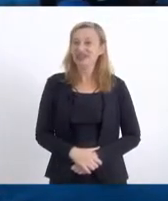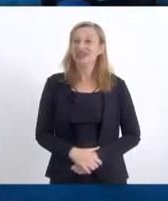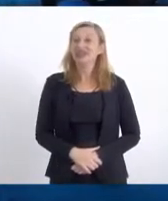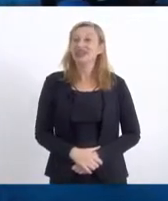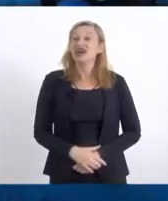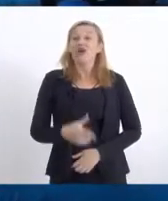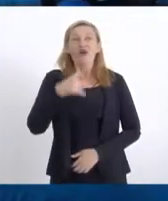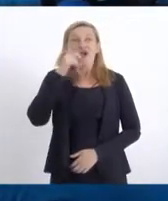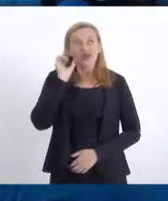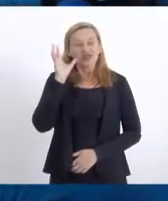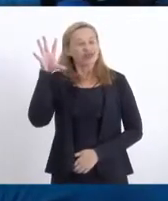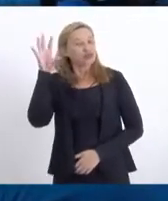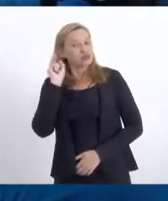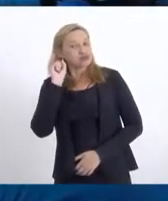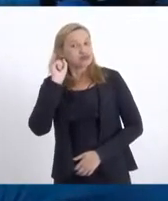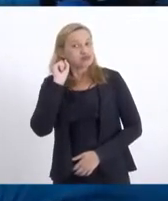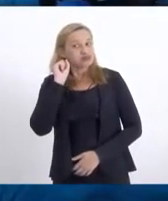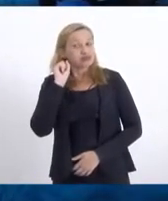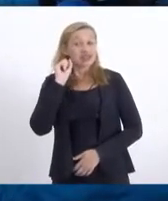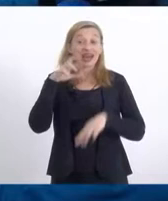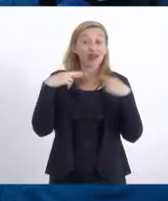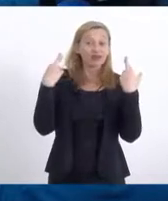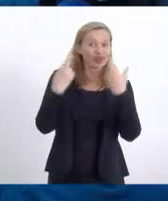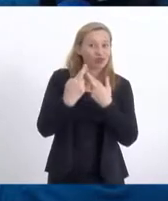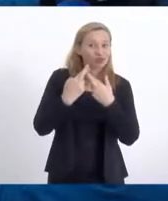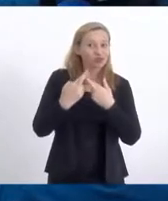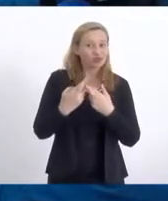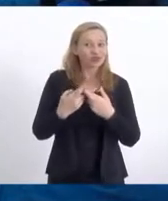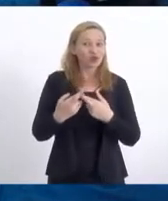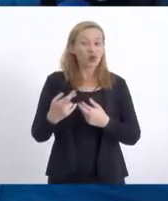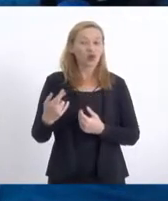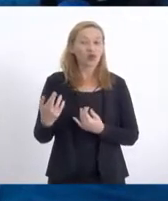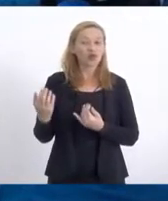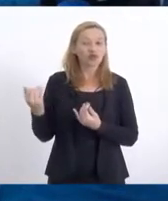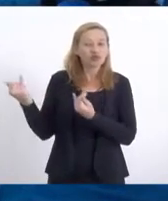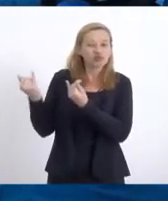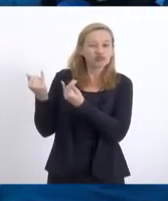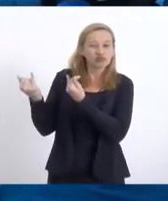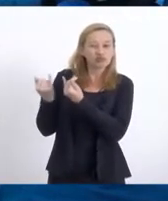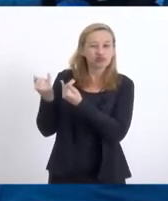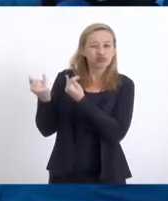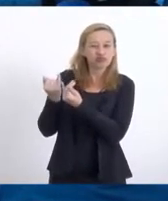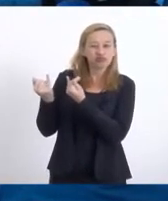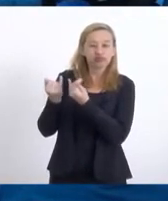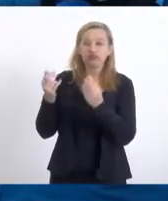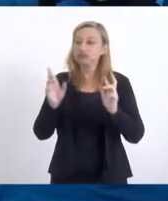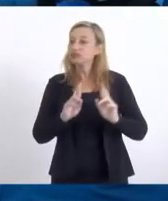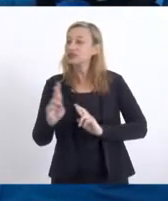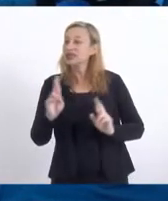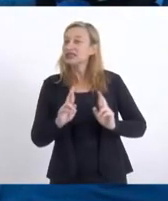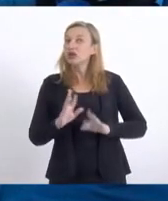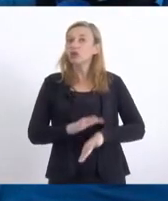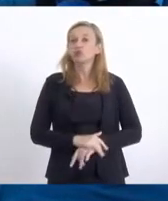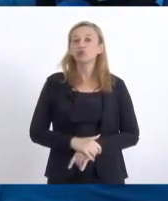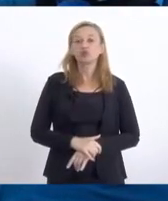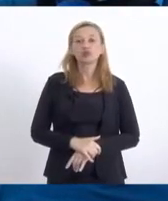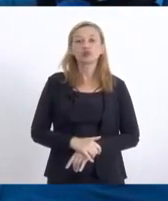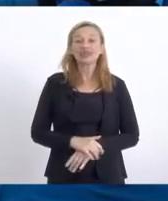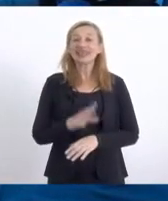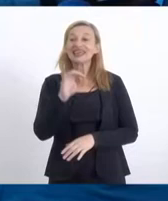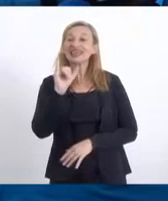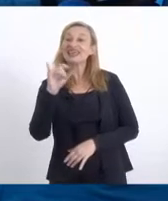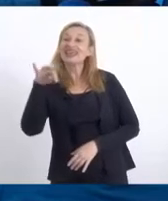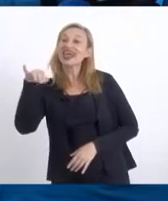Eu ontem ouvi na reunião uma demanda em relação à questão do